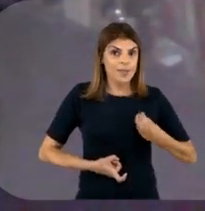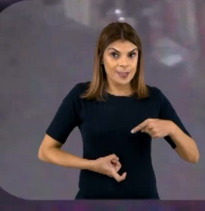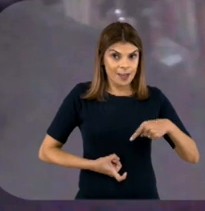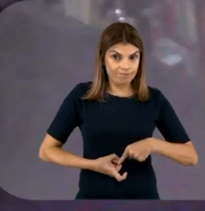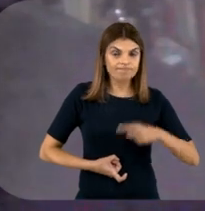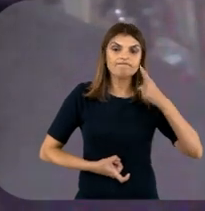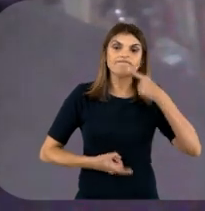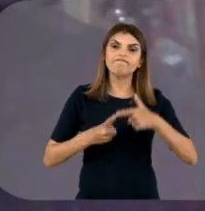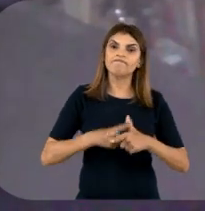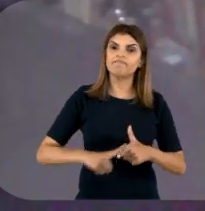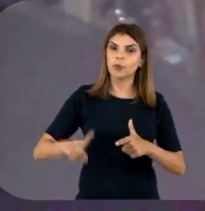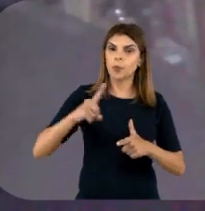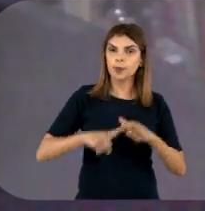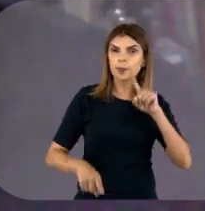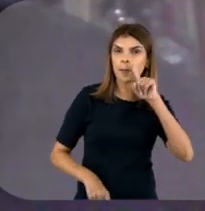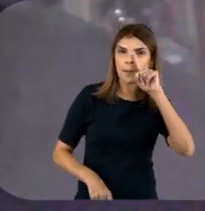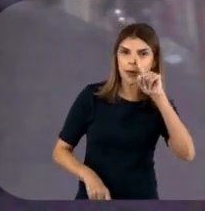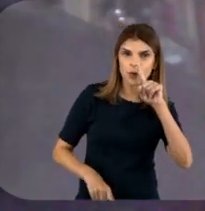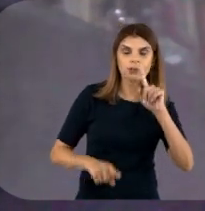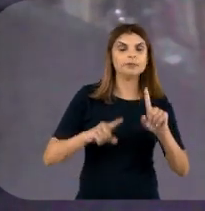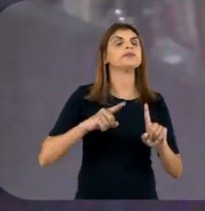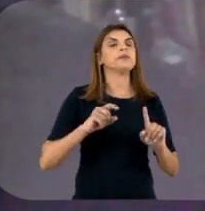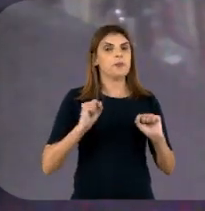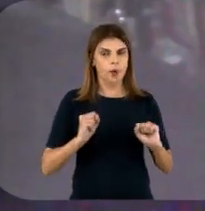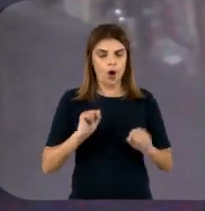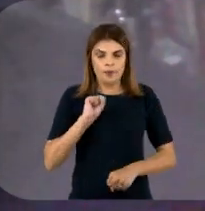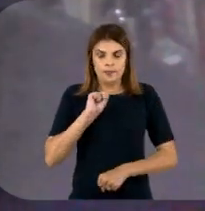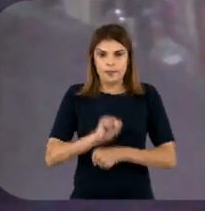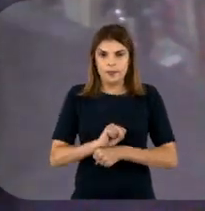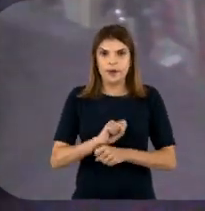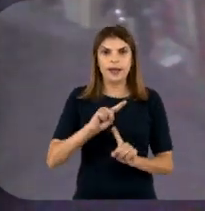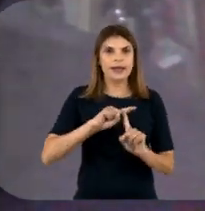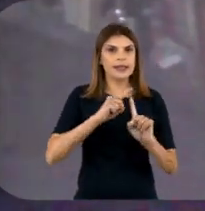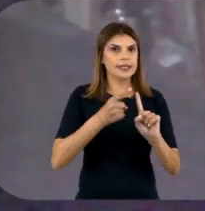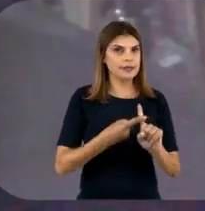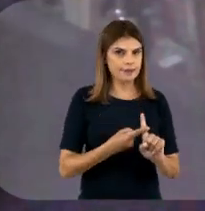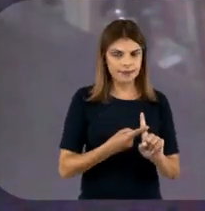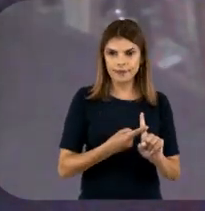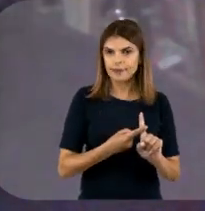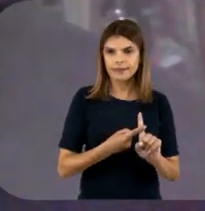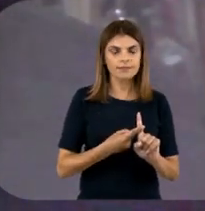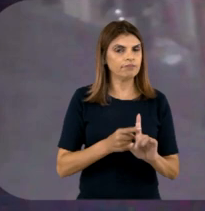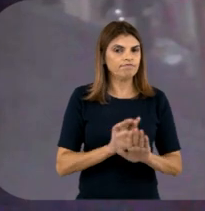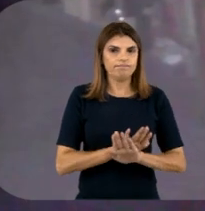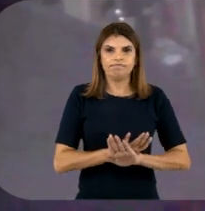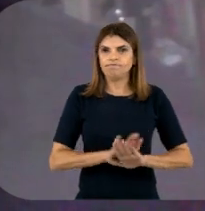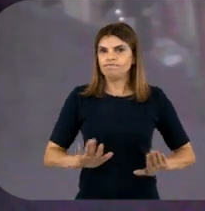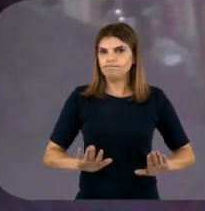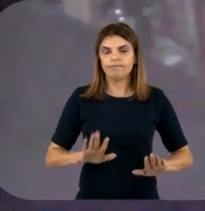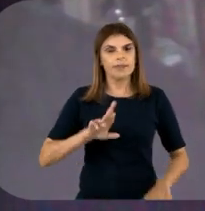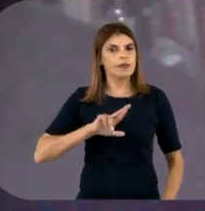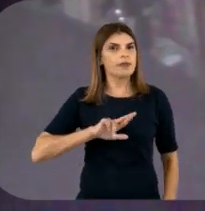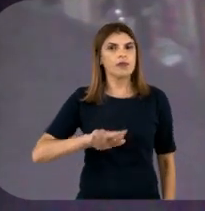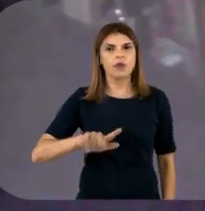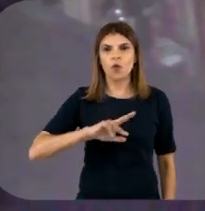vida extrauterina, nesse caso a interrupção da gestação não é sequer